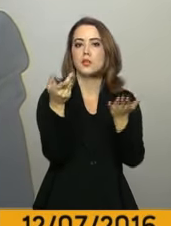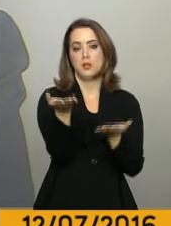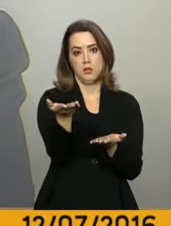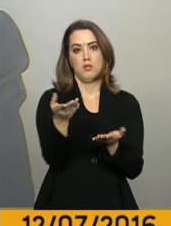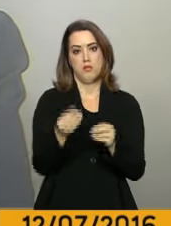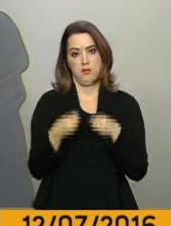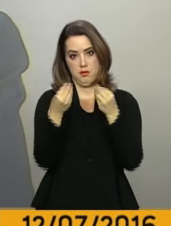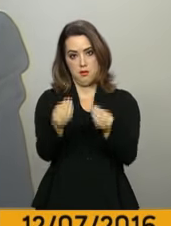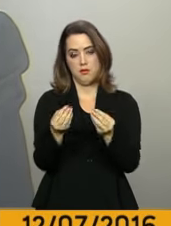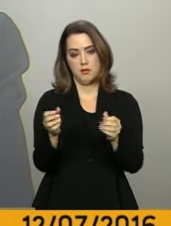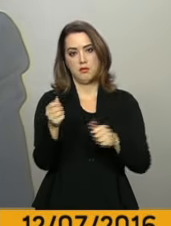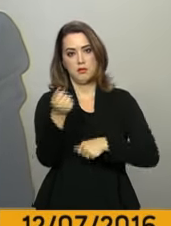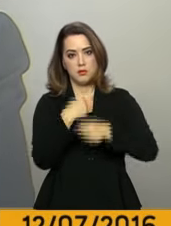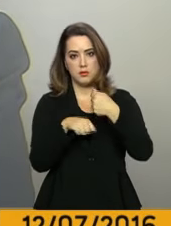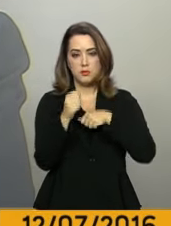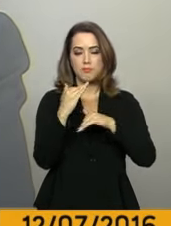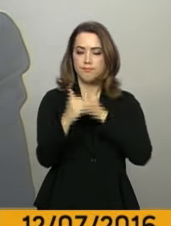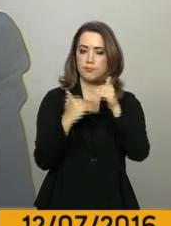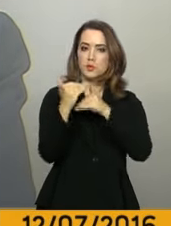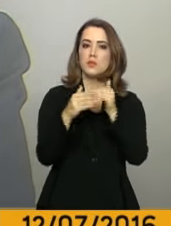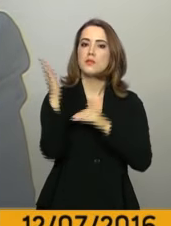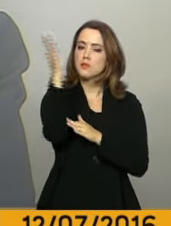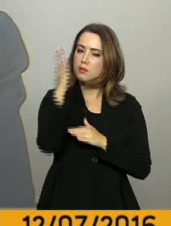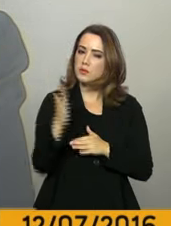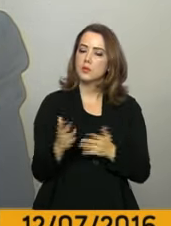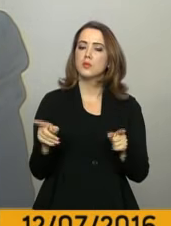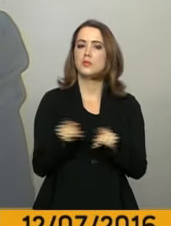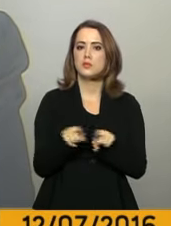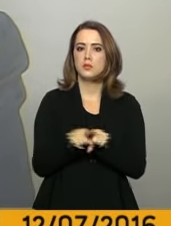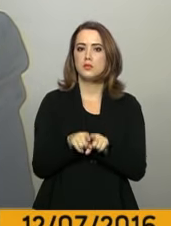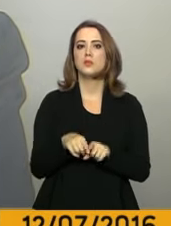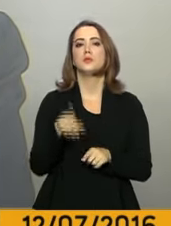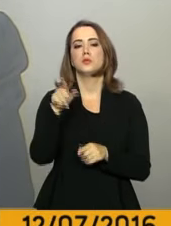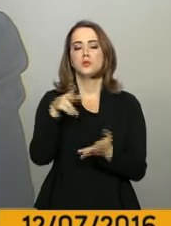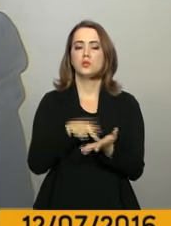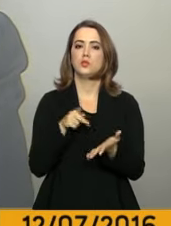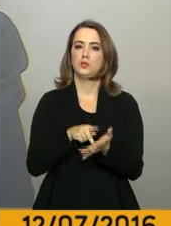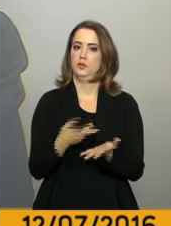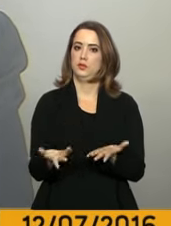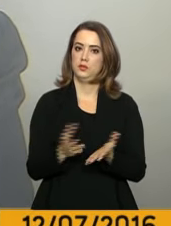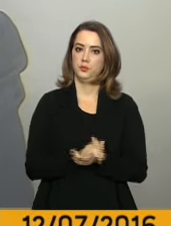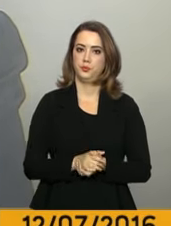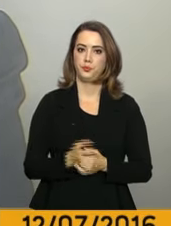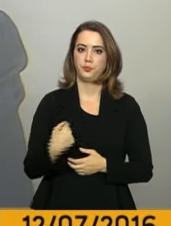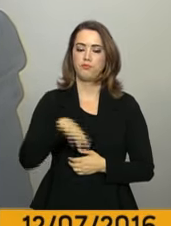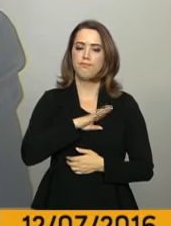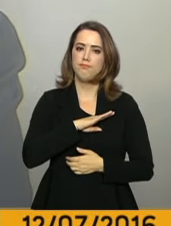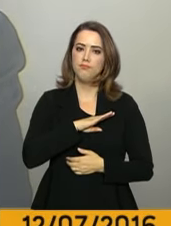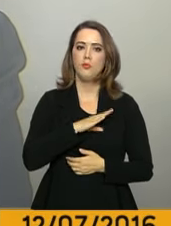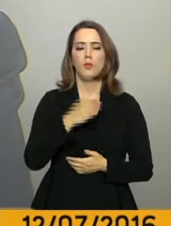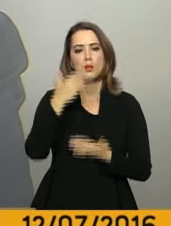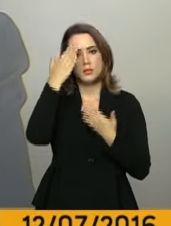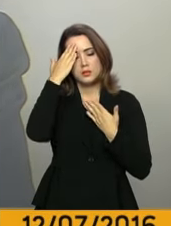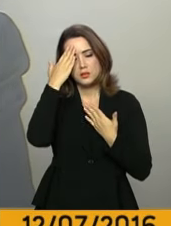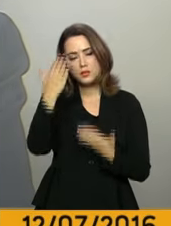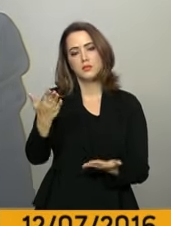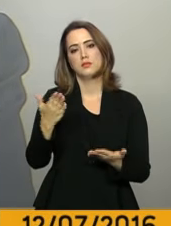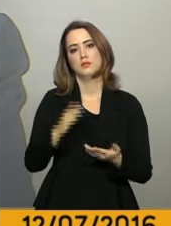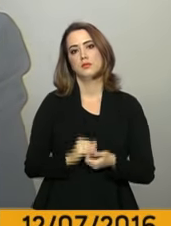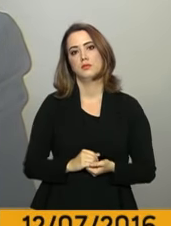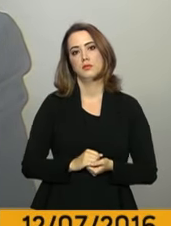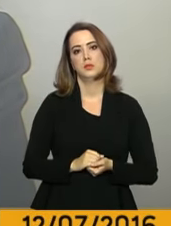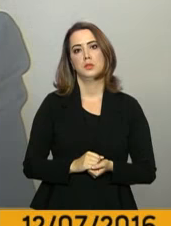crescimento e o desenvolvimento do Brasil esta é a grande eh realidade então eu quero muitíssimo agradecer